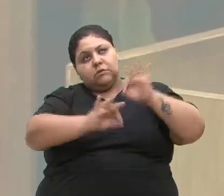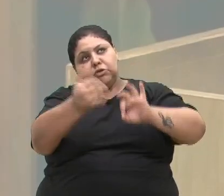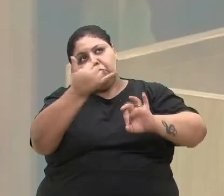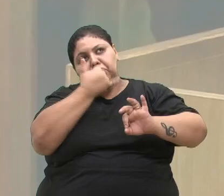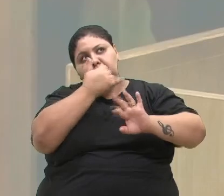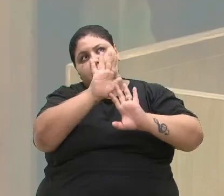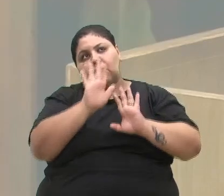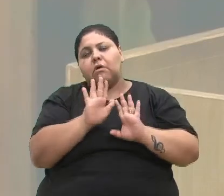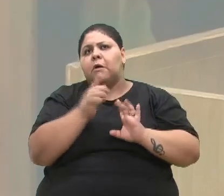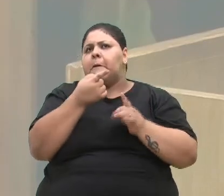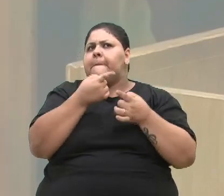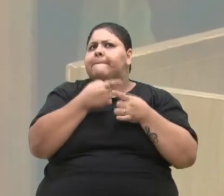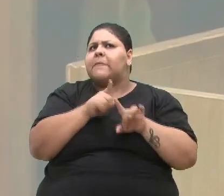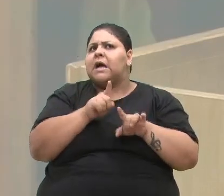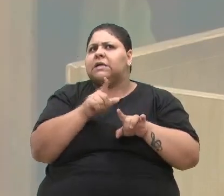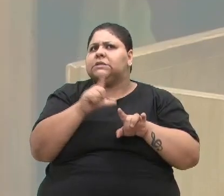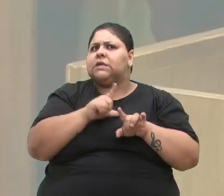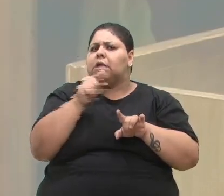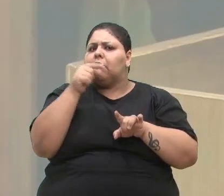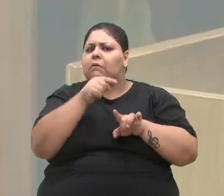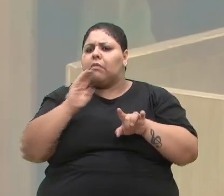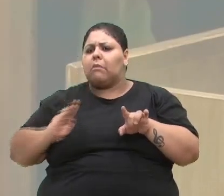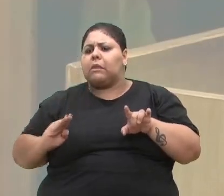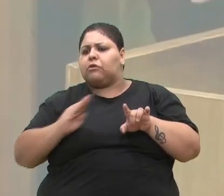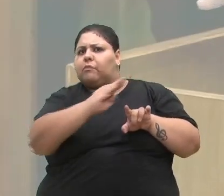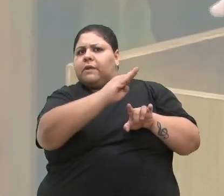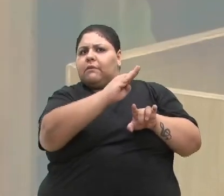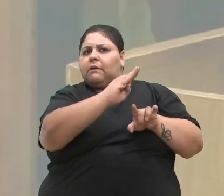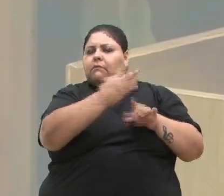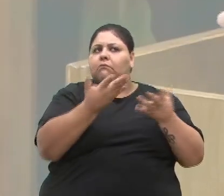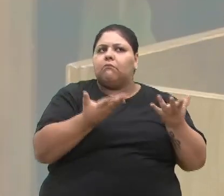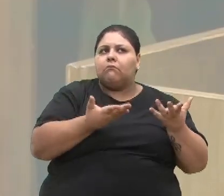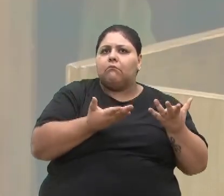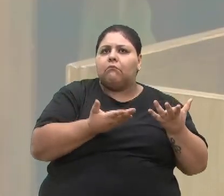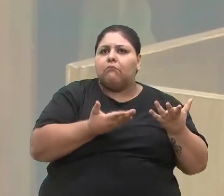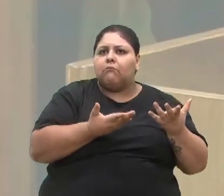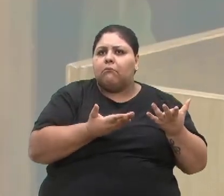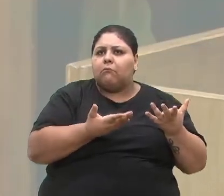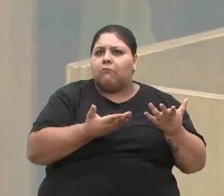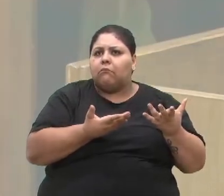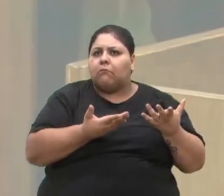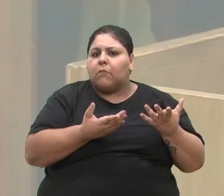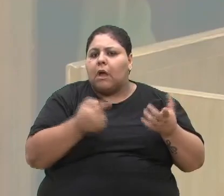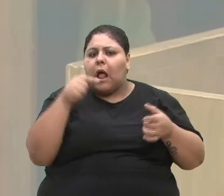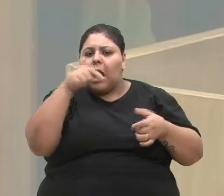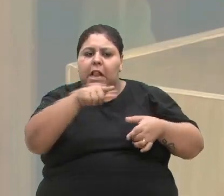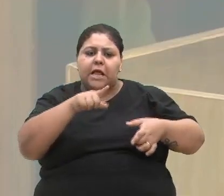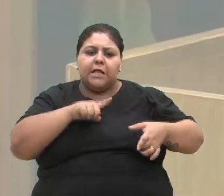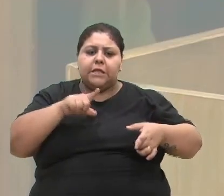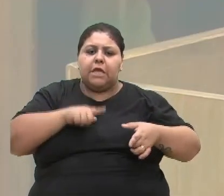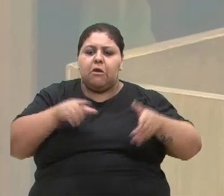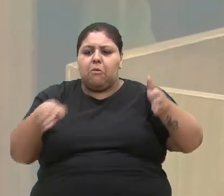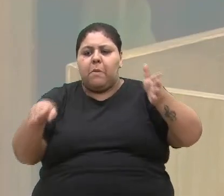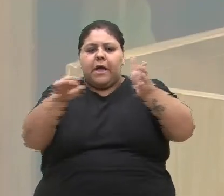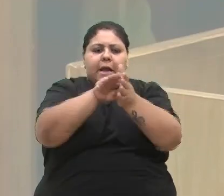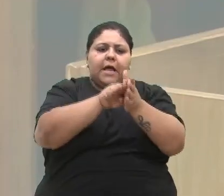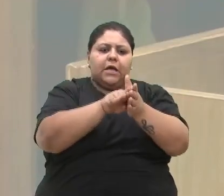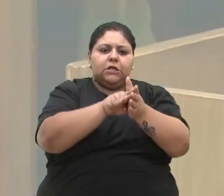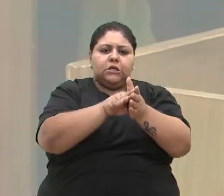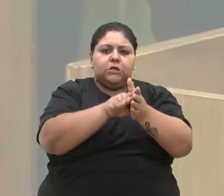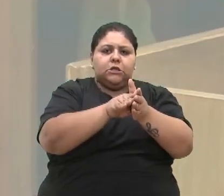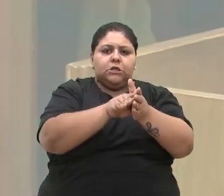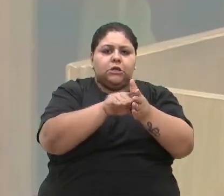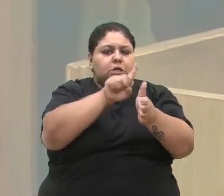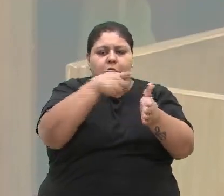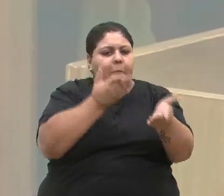Não, mas ali é porque tem uma subida. Indeferido. Ali é porque tem uma garagem. Indeferido. Ali